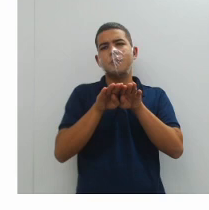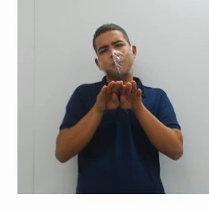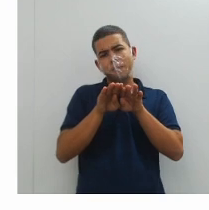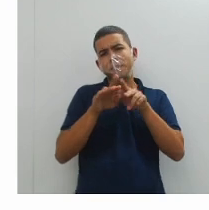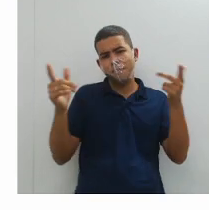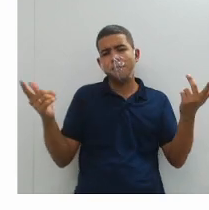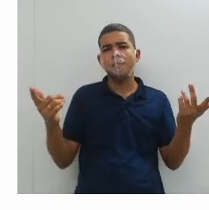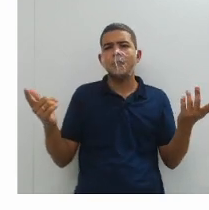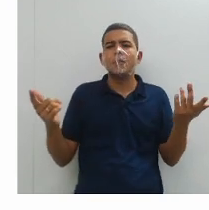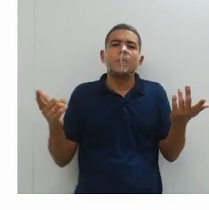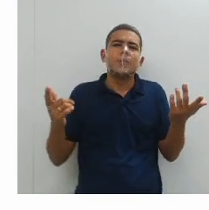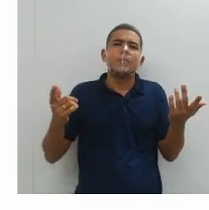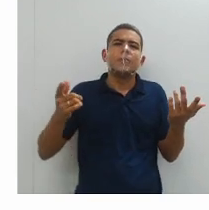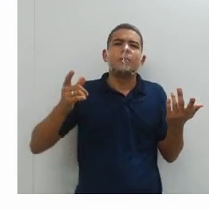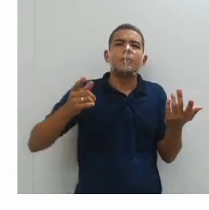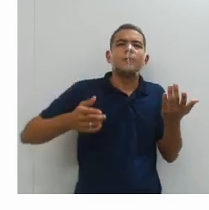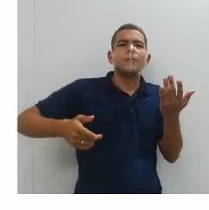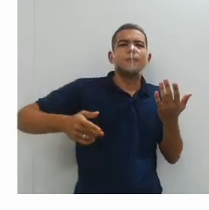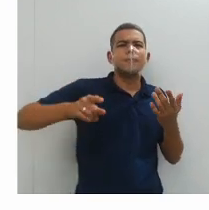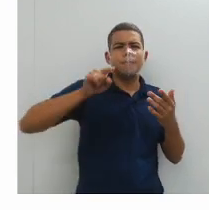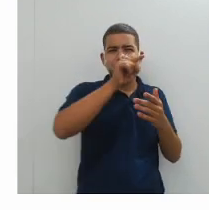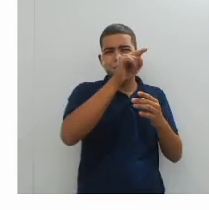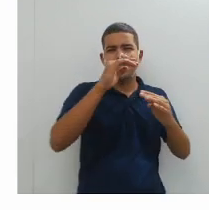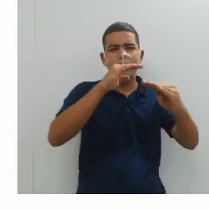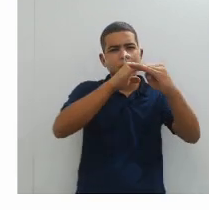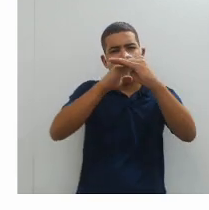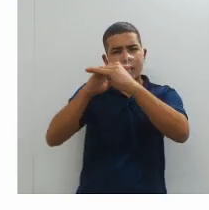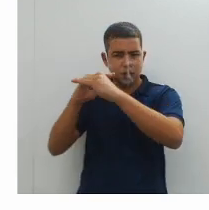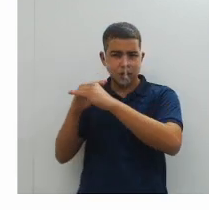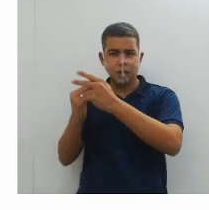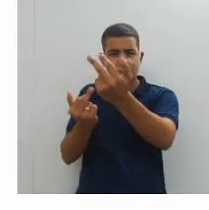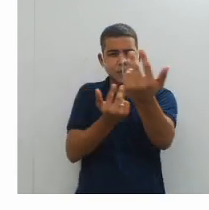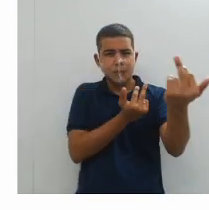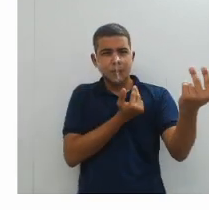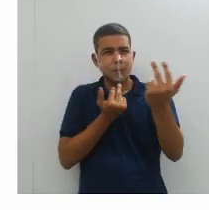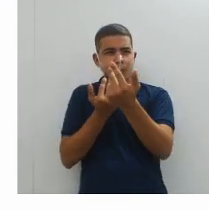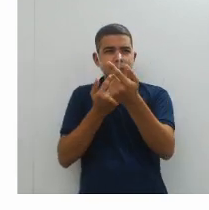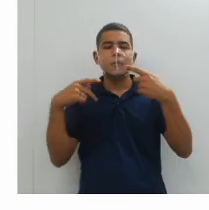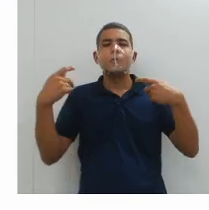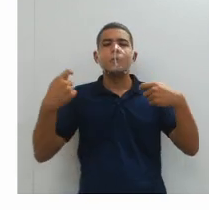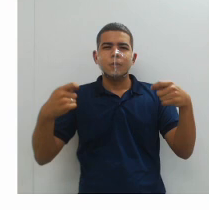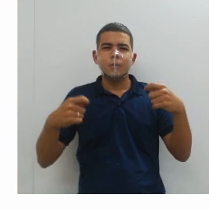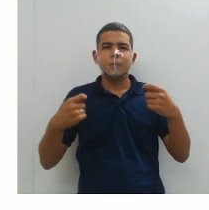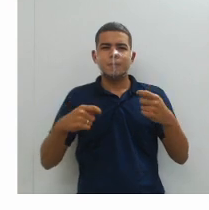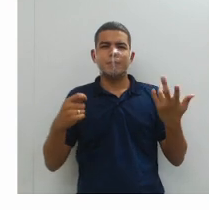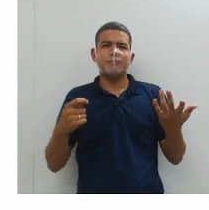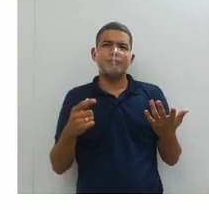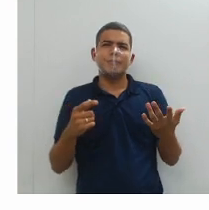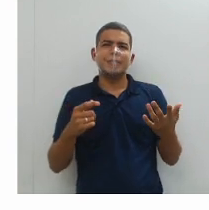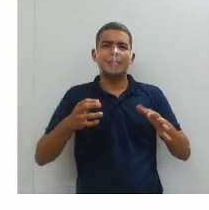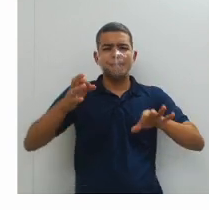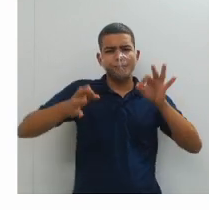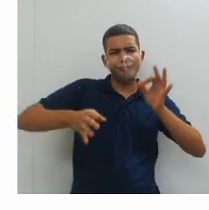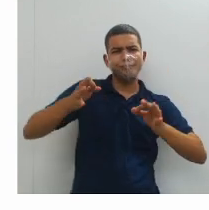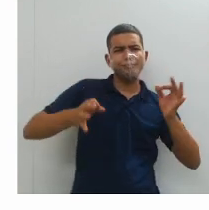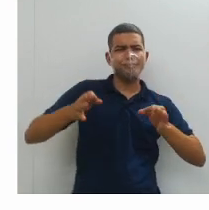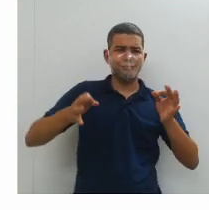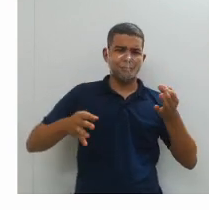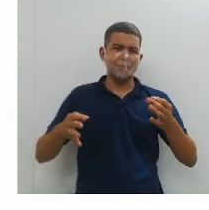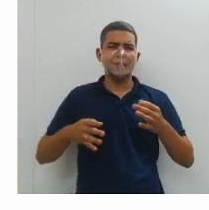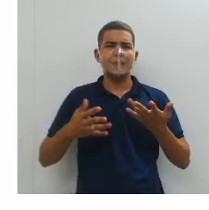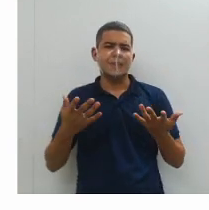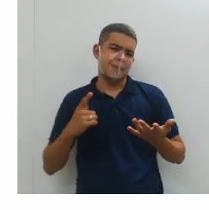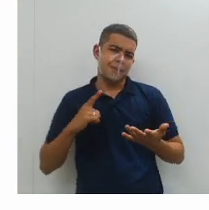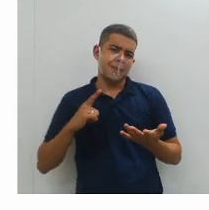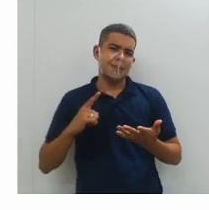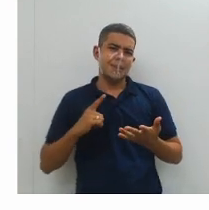a relação entre iguais precisaria ser arbitrada, ou seja, ser